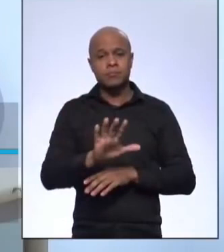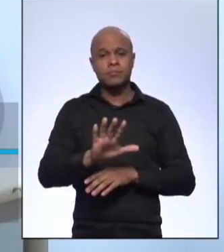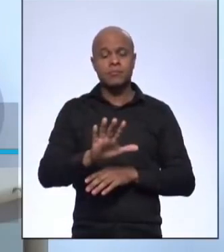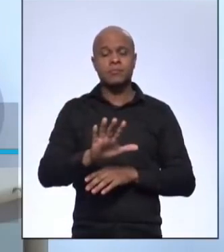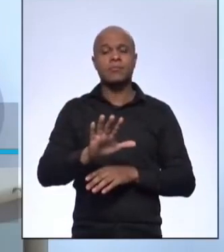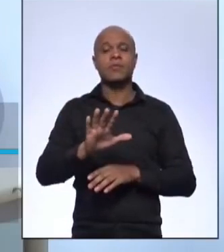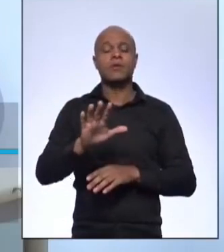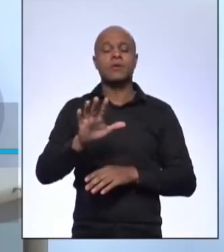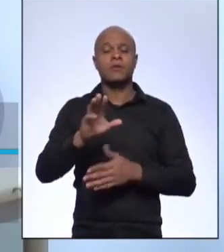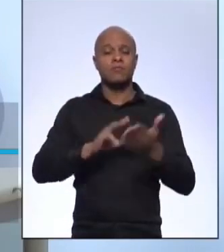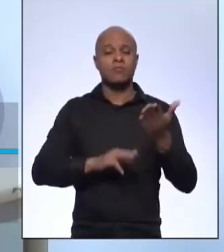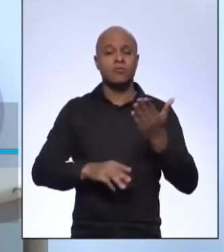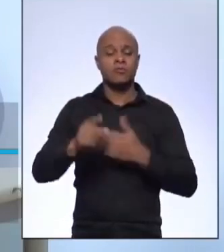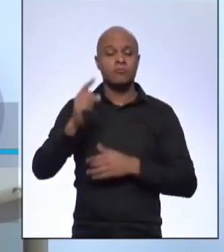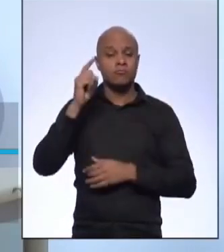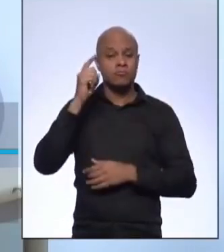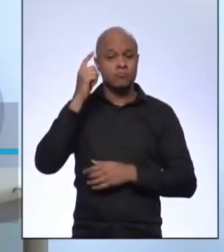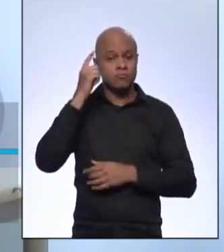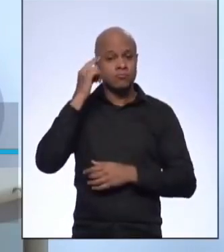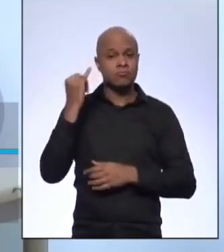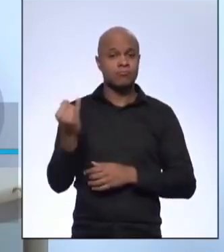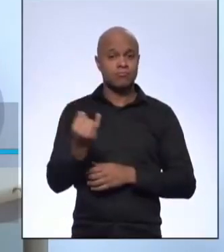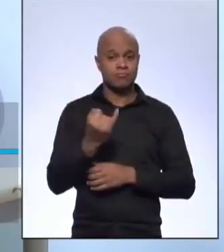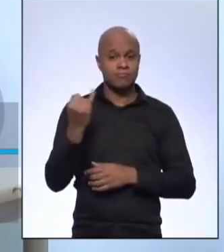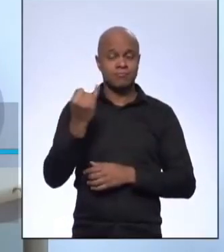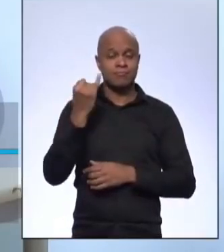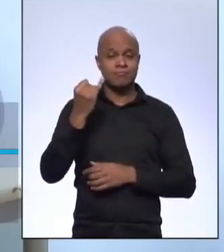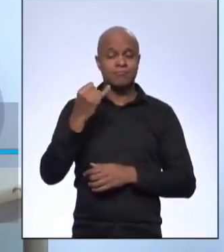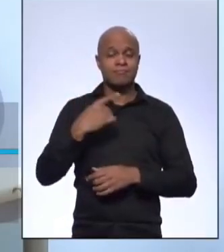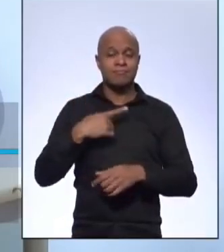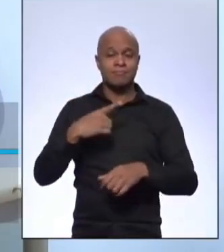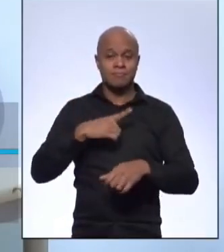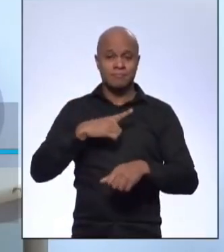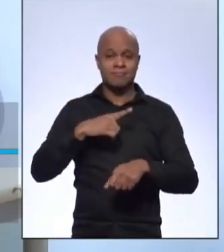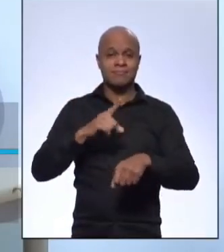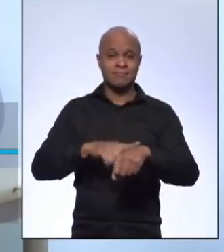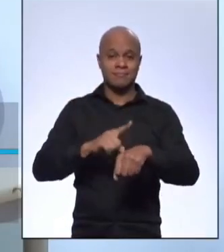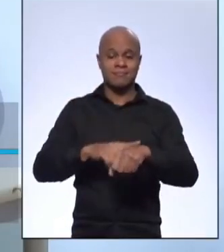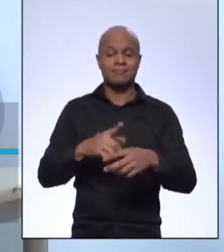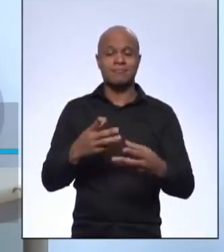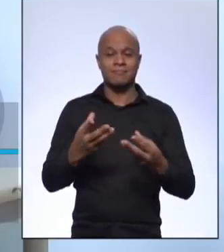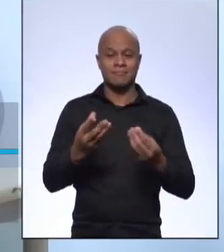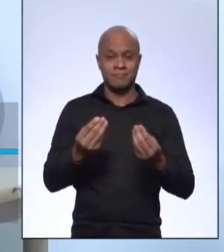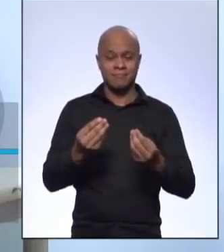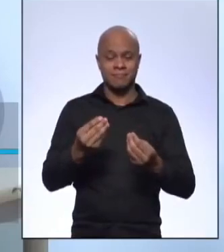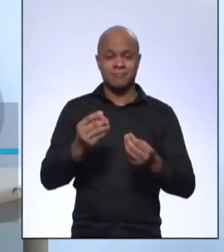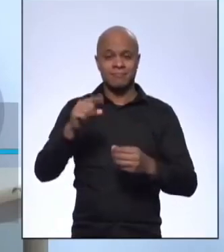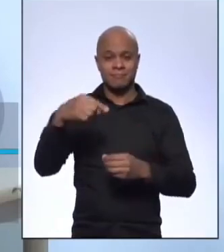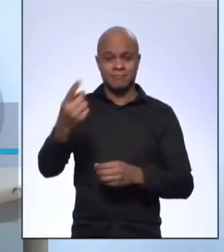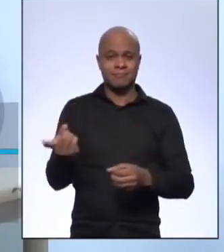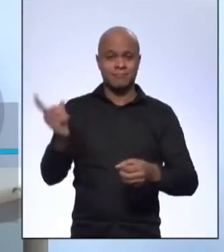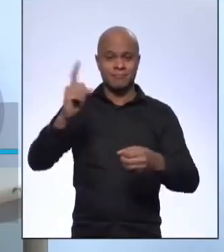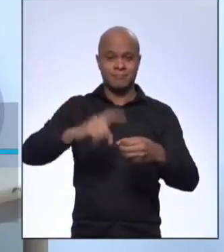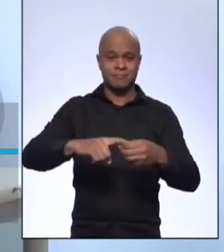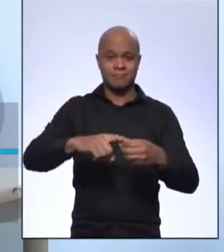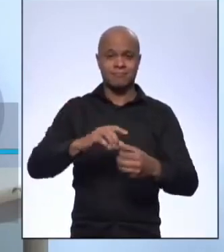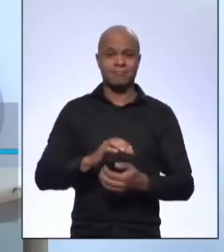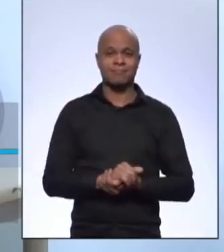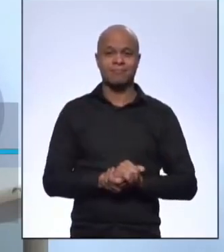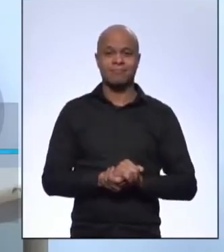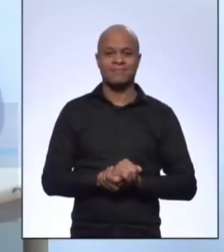muito importante. Nós teremos um pouquinho mais de tempo para vocês registrarem e daqui a pouco a gente volta.